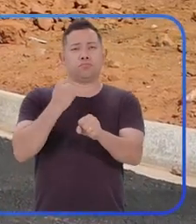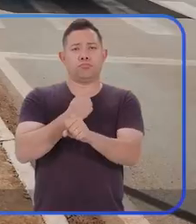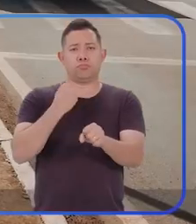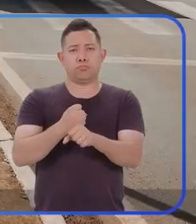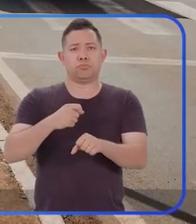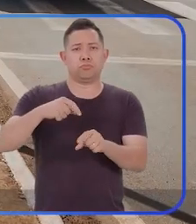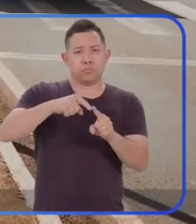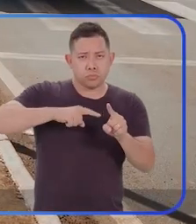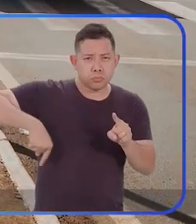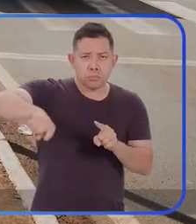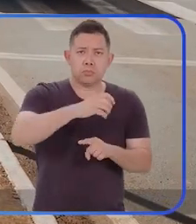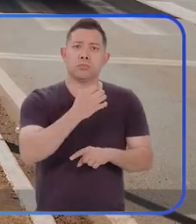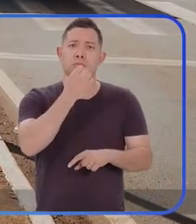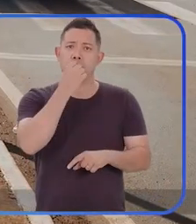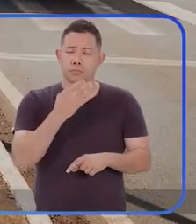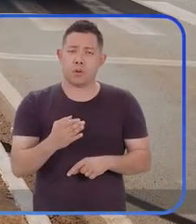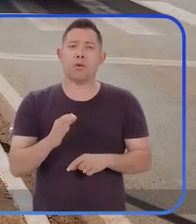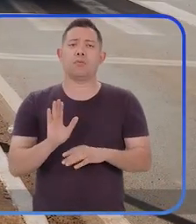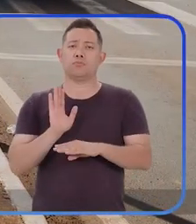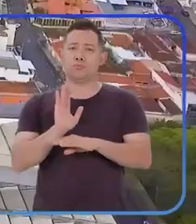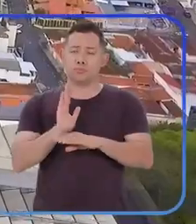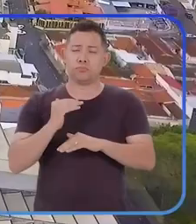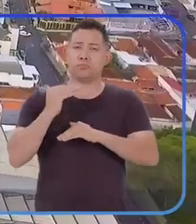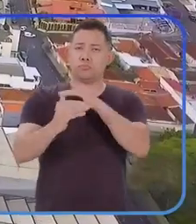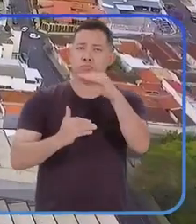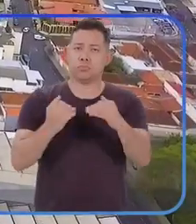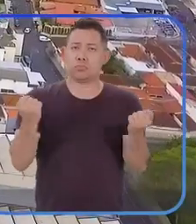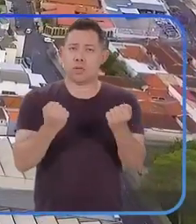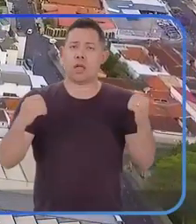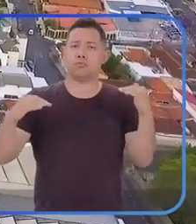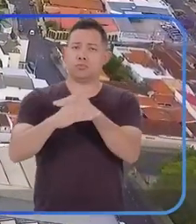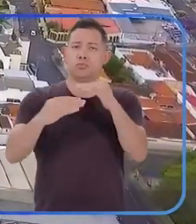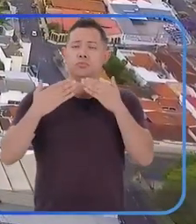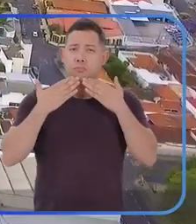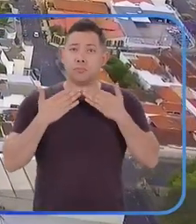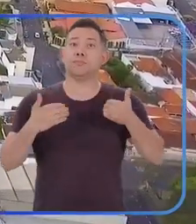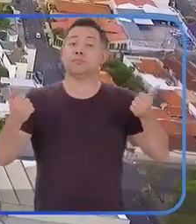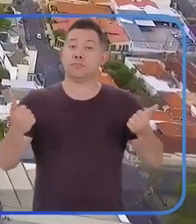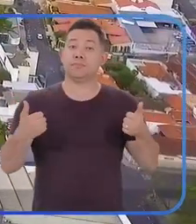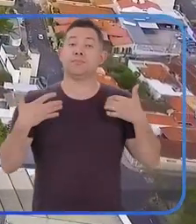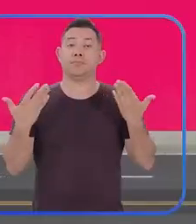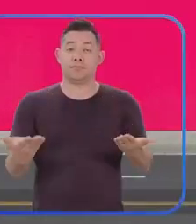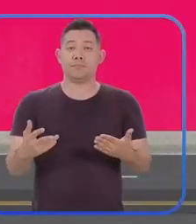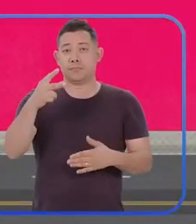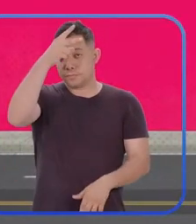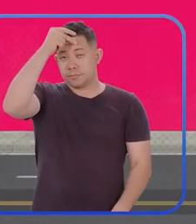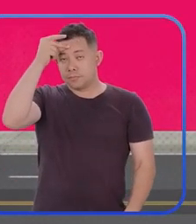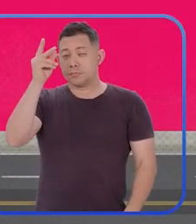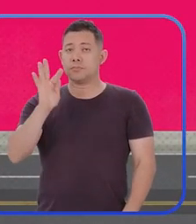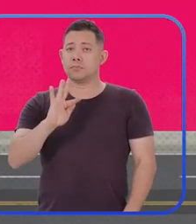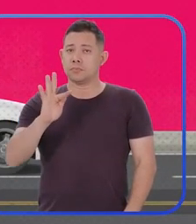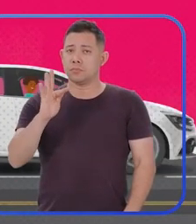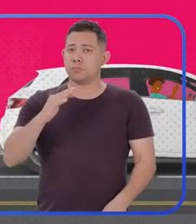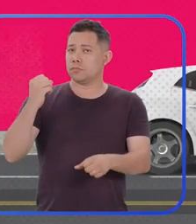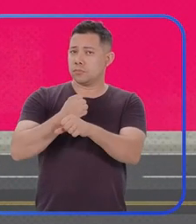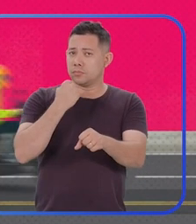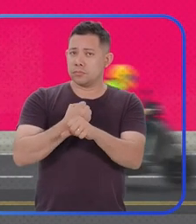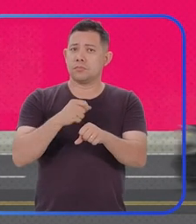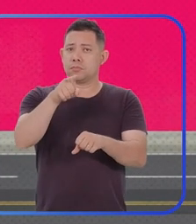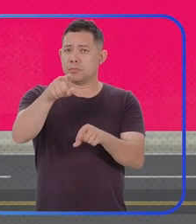ampliadas e um novo acesso ao Distrito Industrial o trânsito da Cidade vai melhorar com as ações